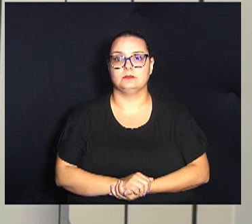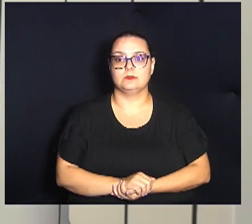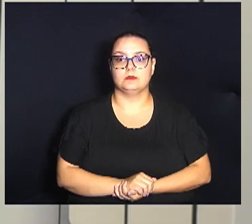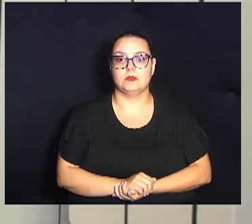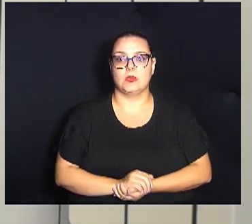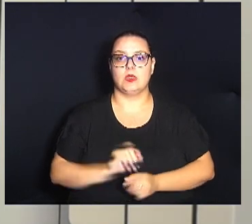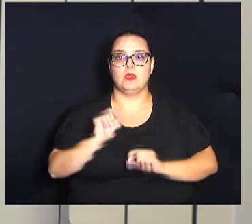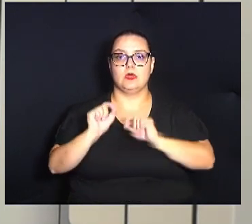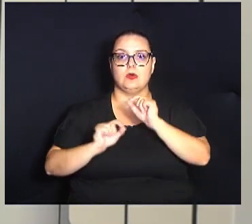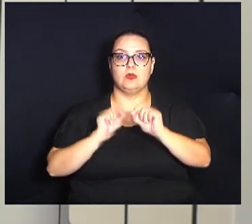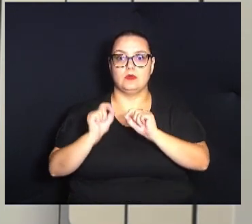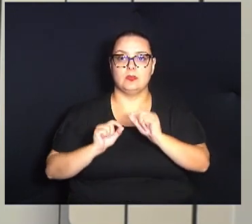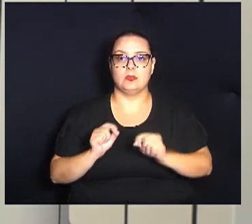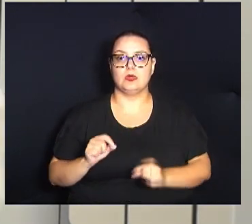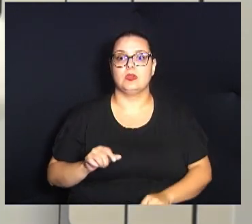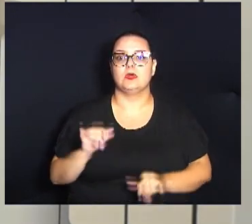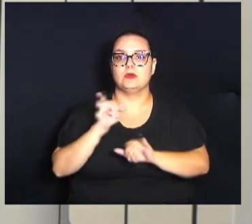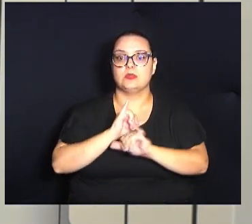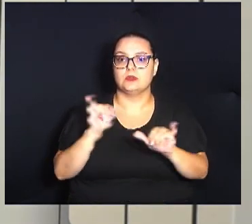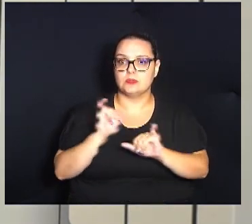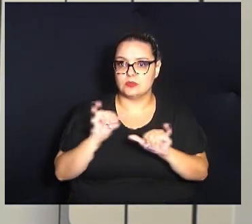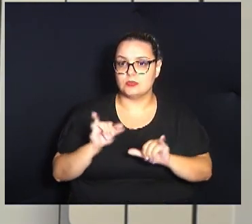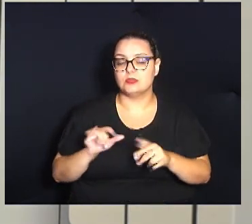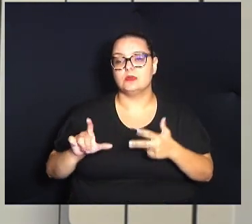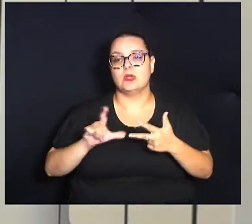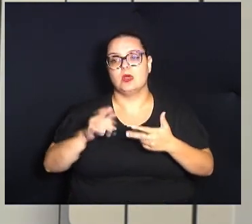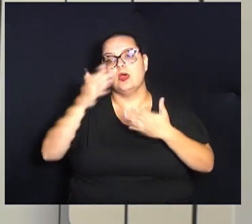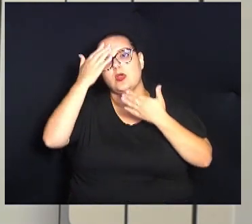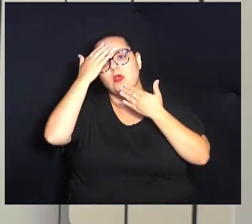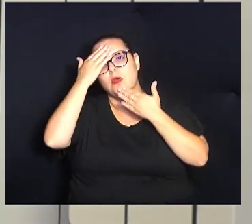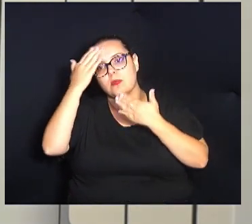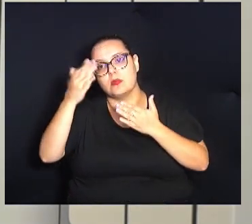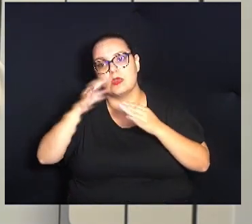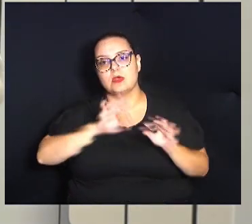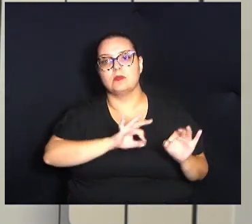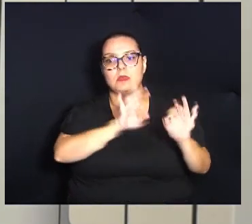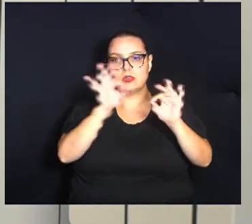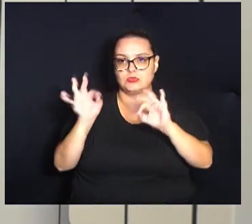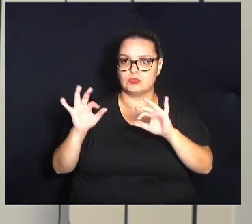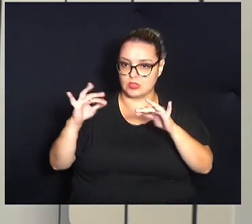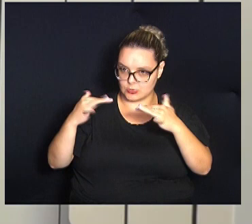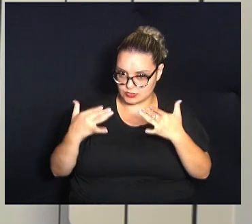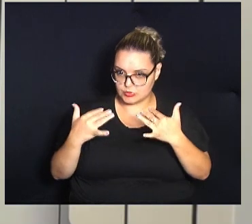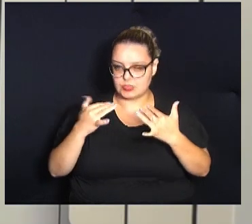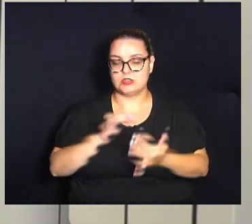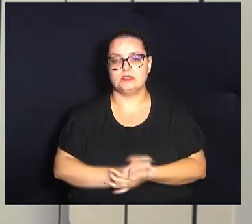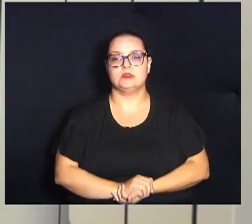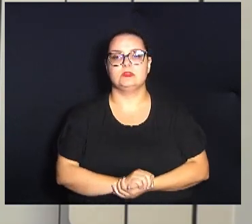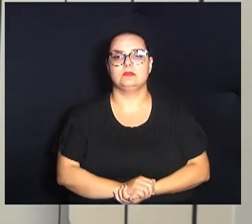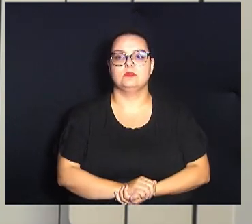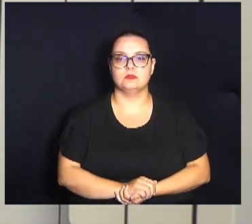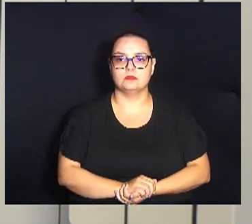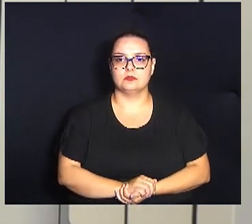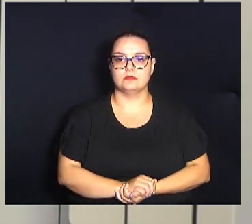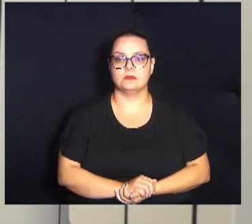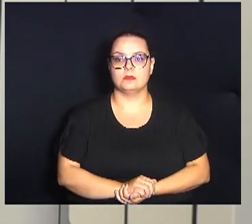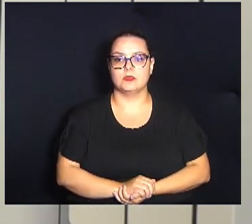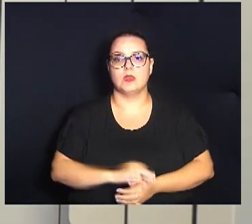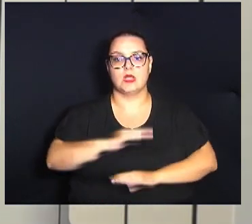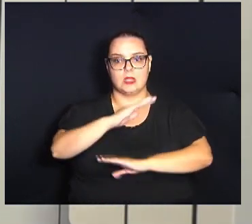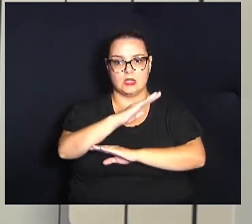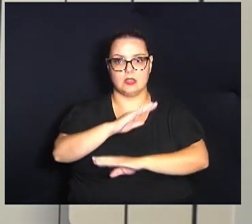gente segue aqui com as notícias do Legislativo. Muito obrigado pela sua companhia, pela sua audiência. O Jornal Câmara Notícia